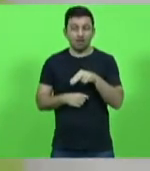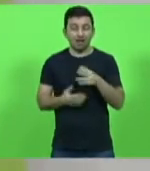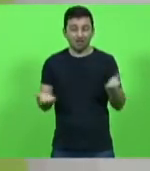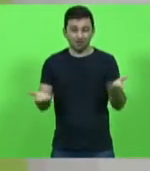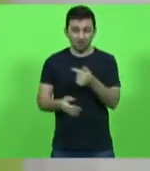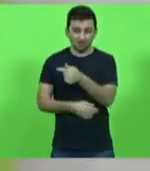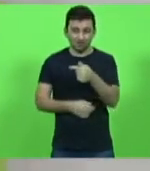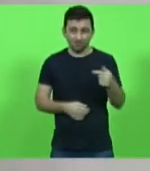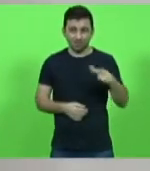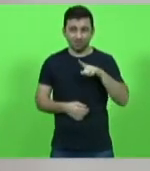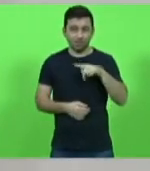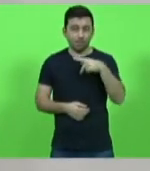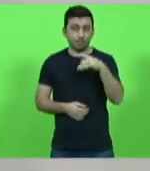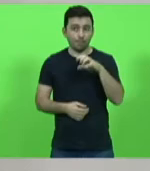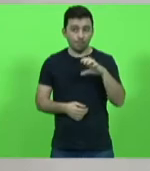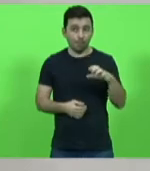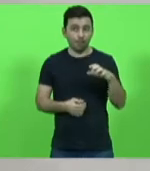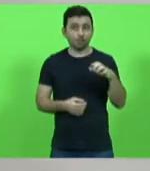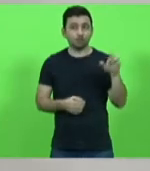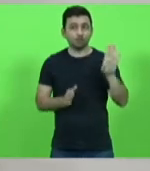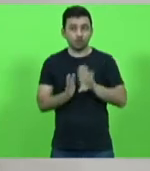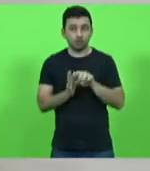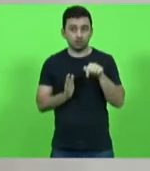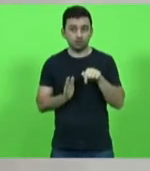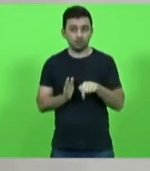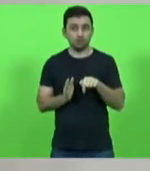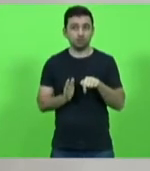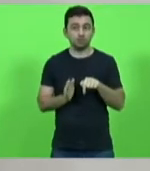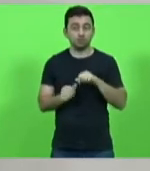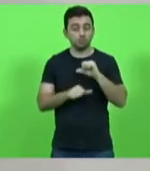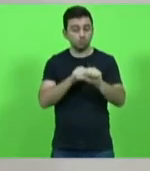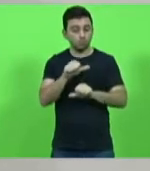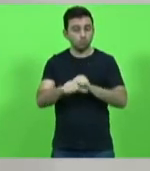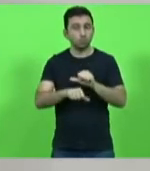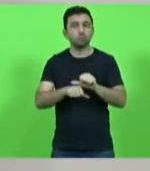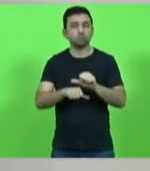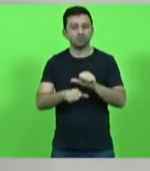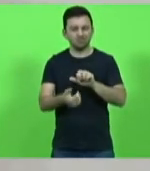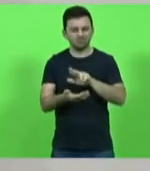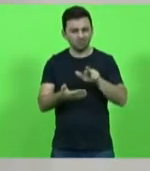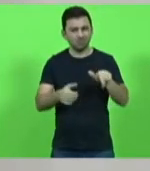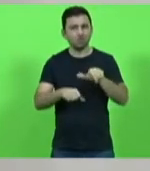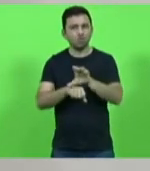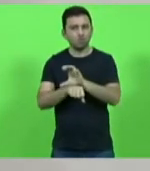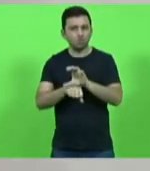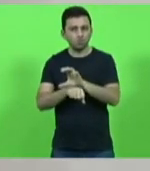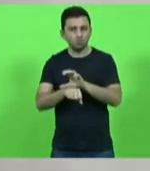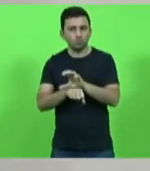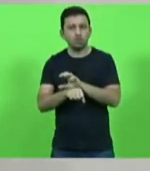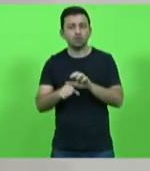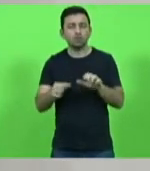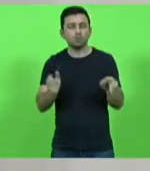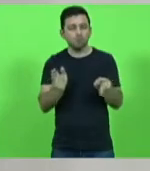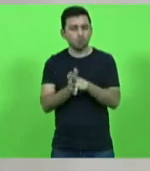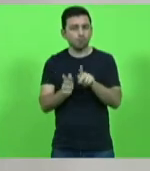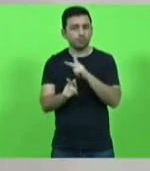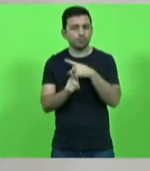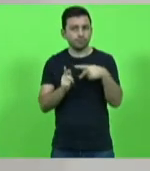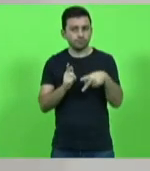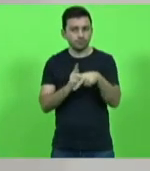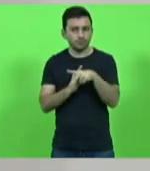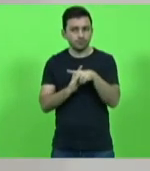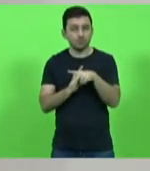que trata das mudanças na nossa Constituição referente à Previdência, mas